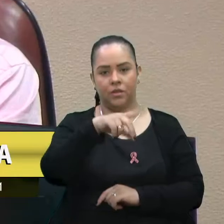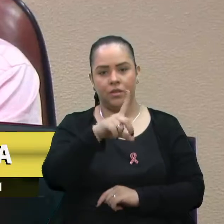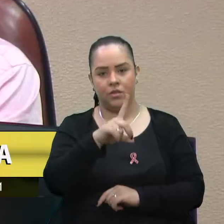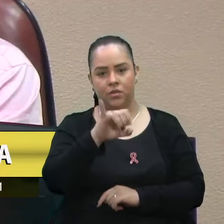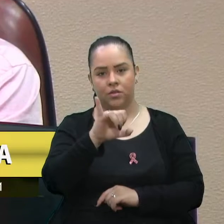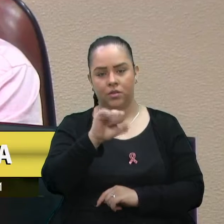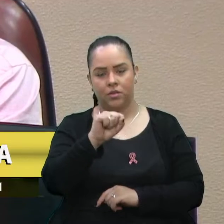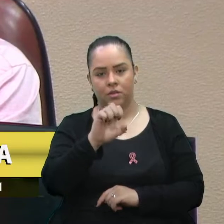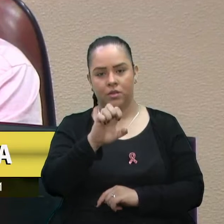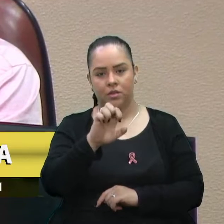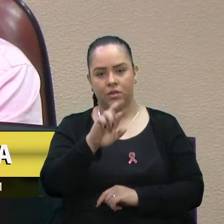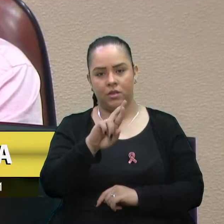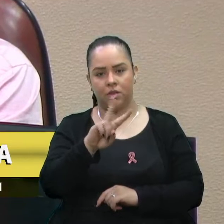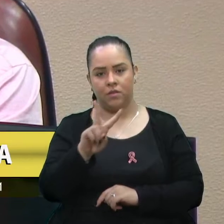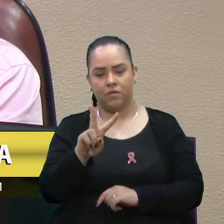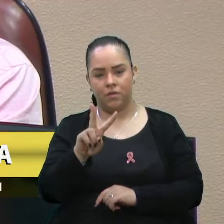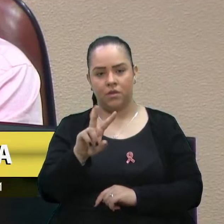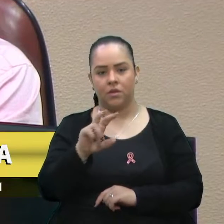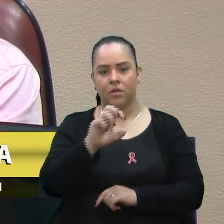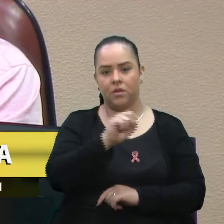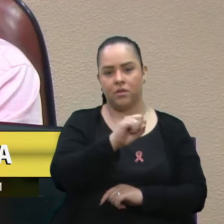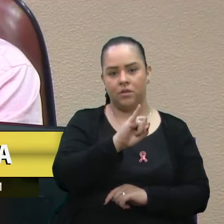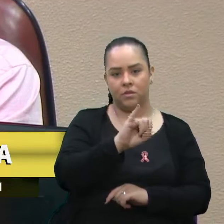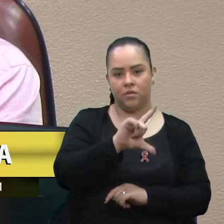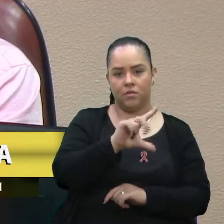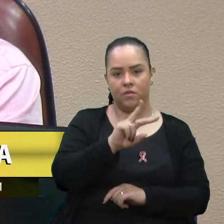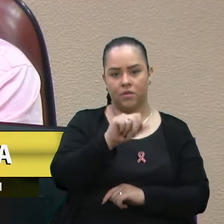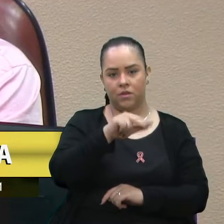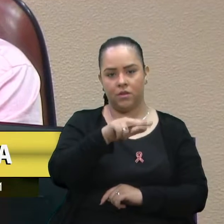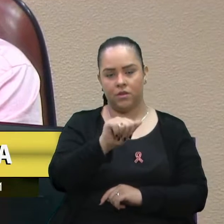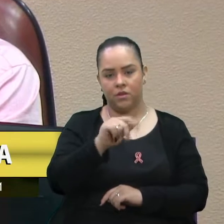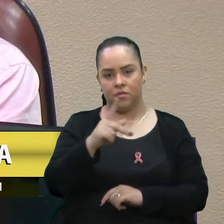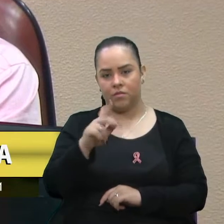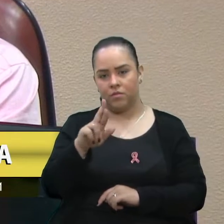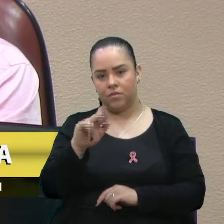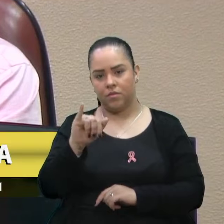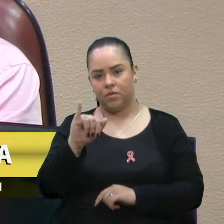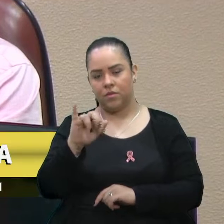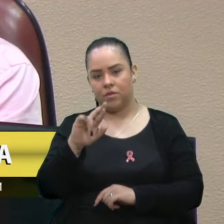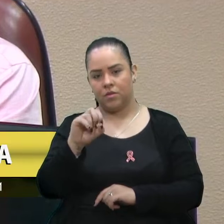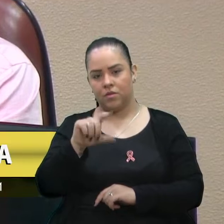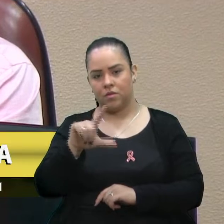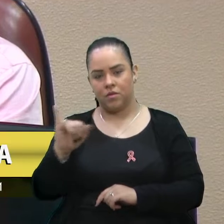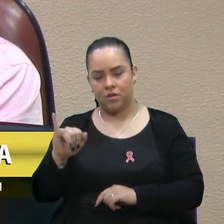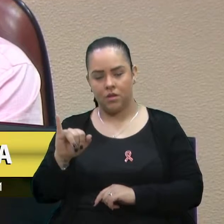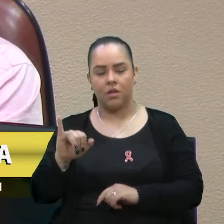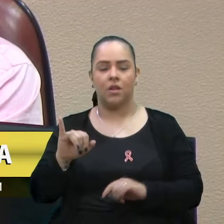Piroli. Solicito à primeira secretária que faça a leitura do ofício